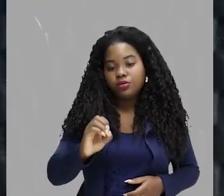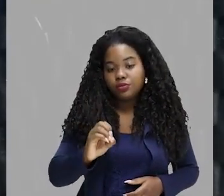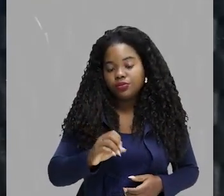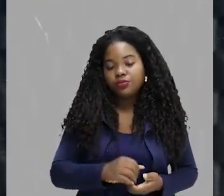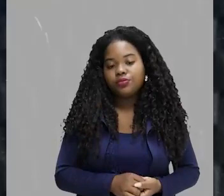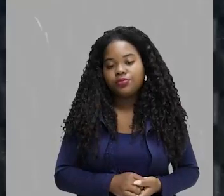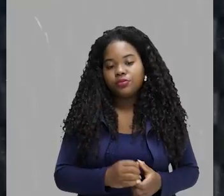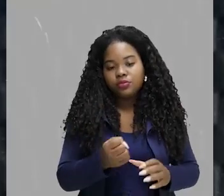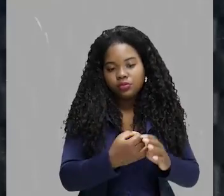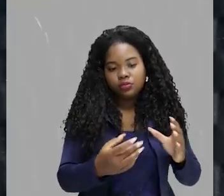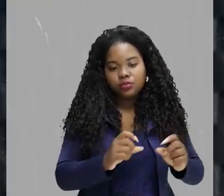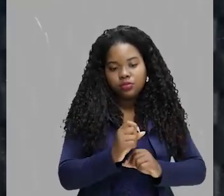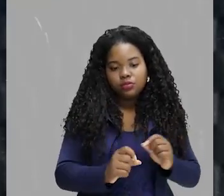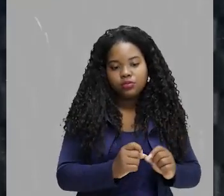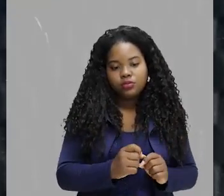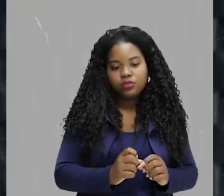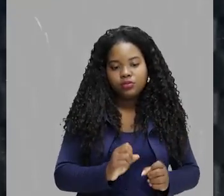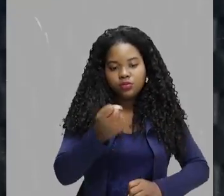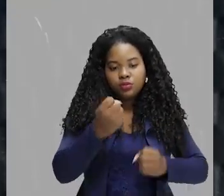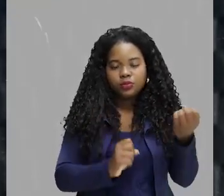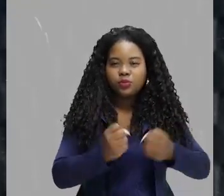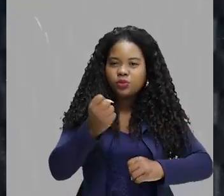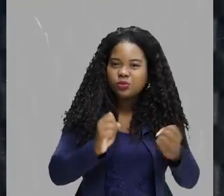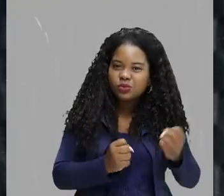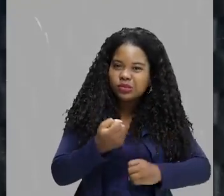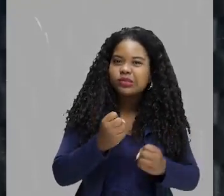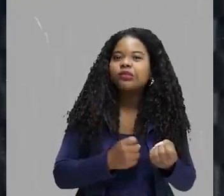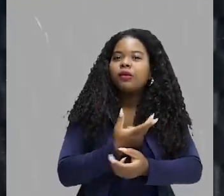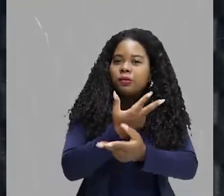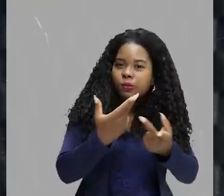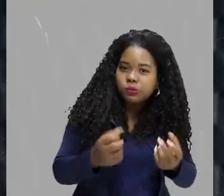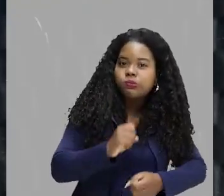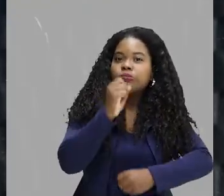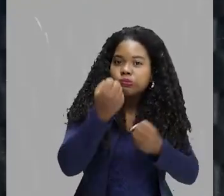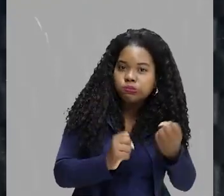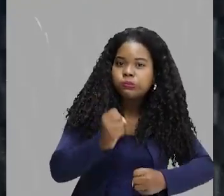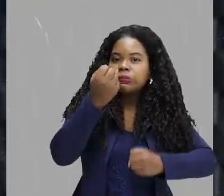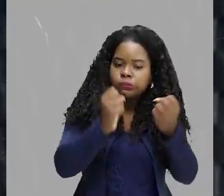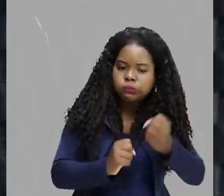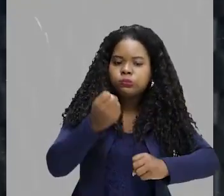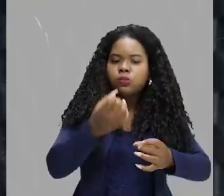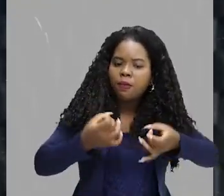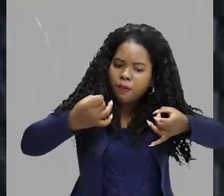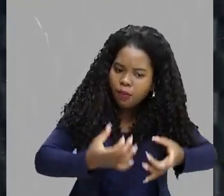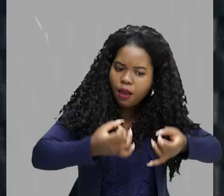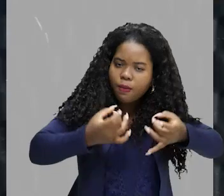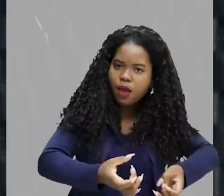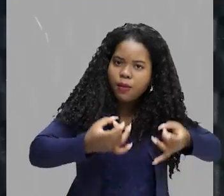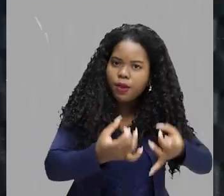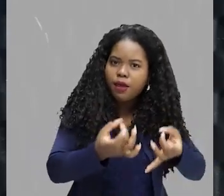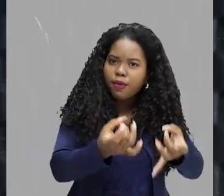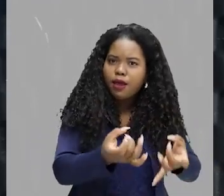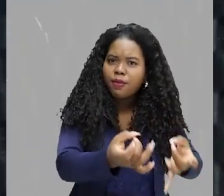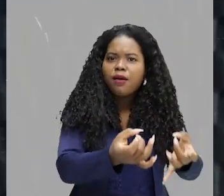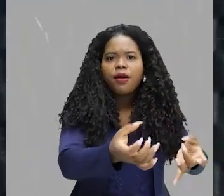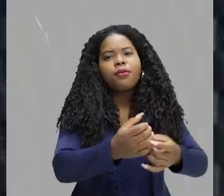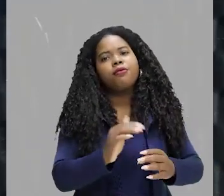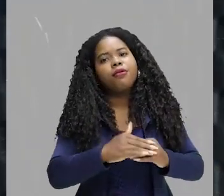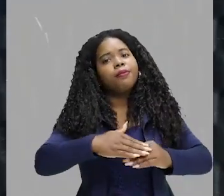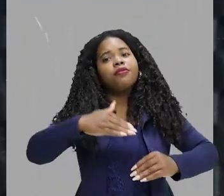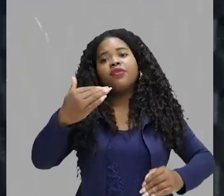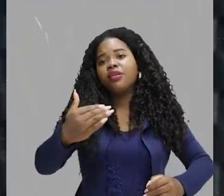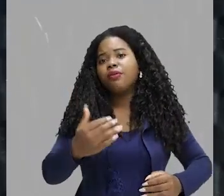né, da produção em larga escala. Se produzia muito para poder vender muito, né? Produção em larga escala, você produz